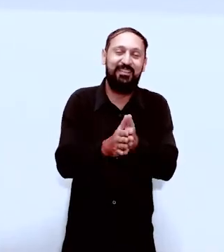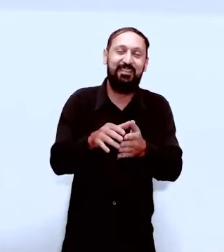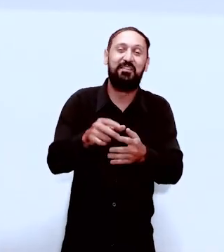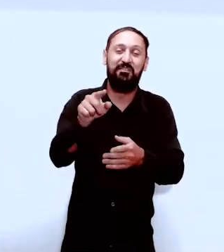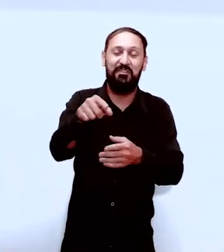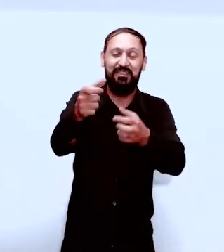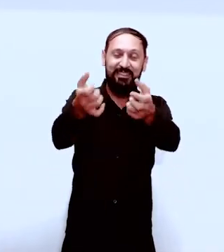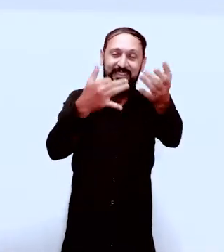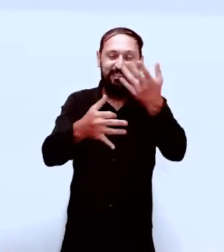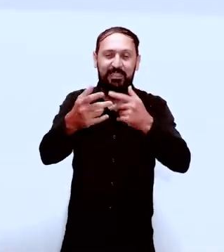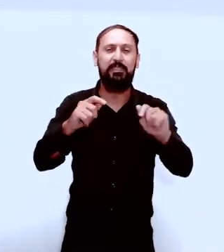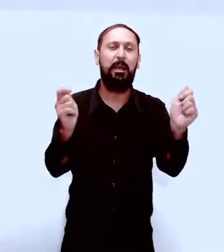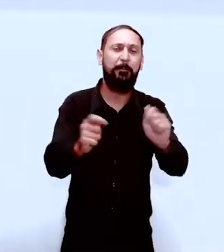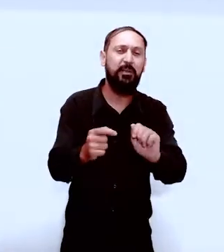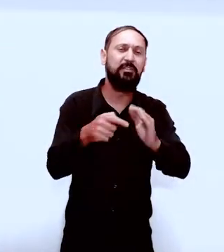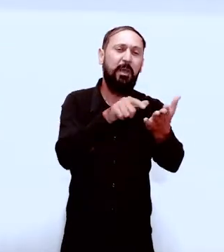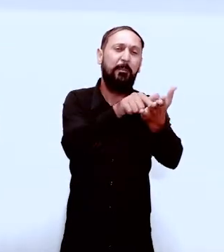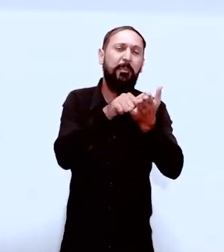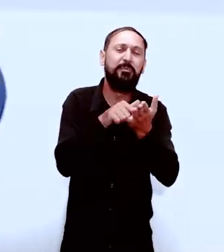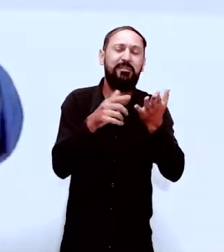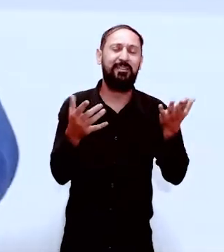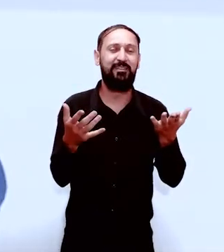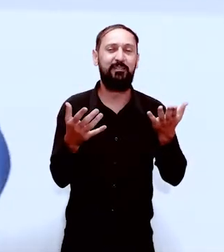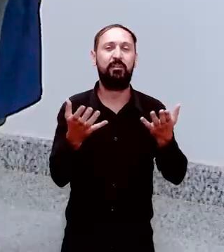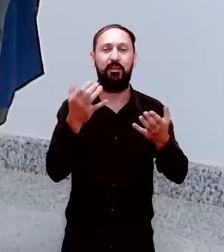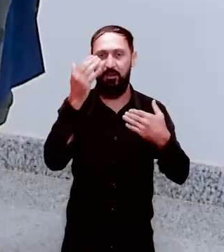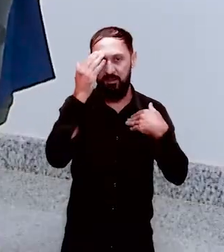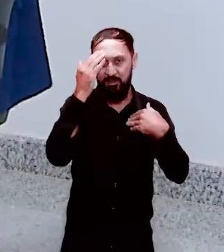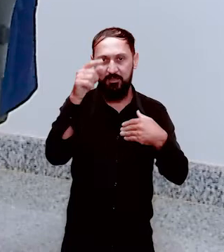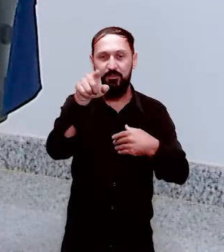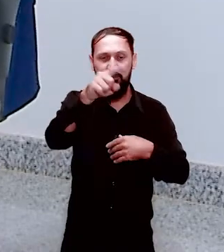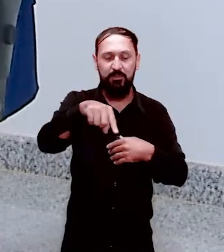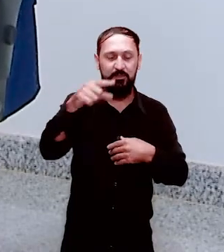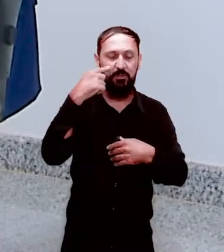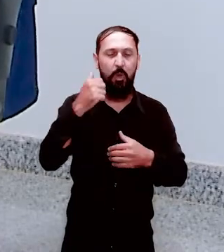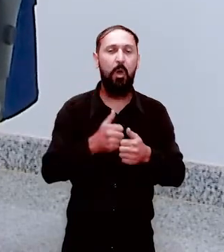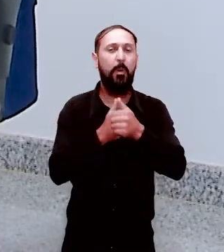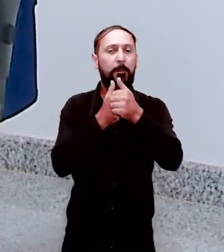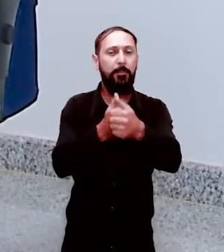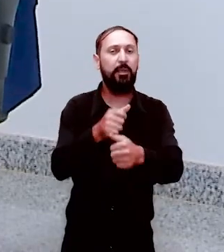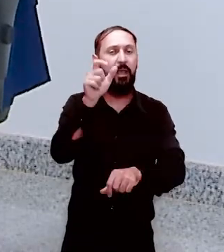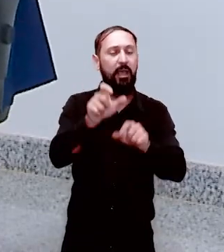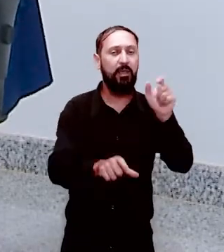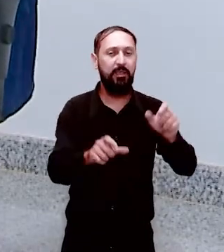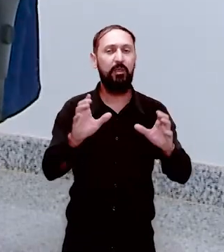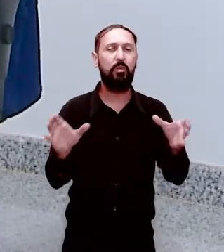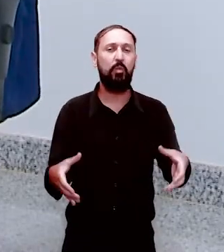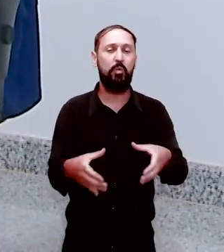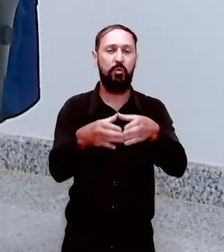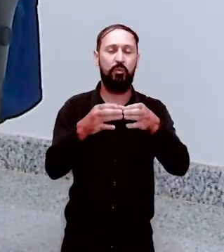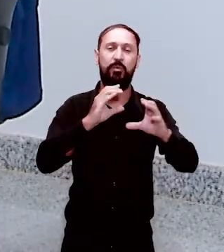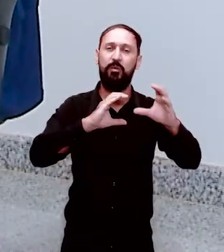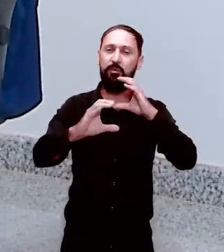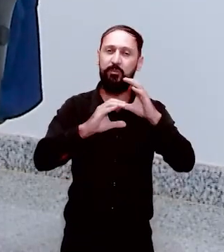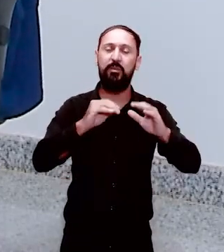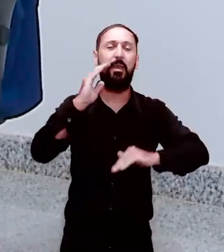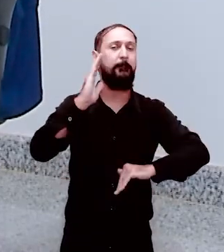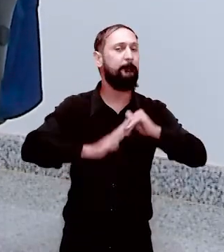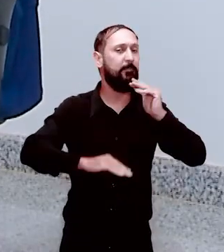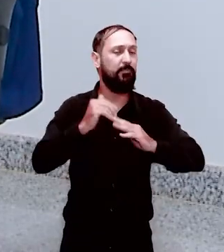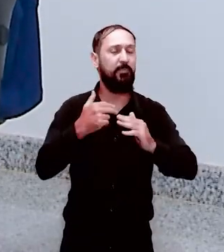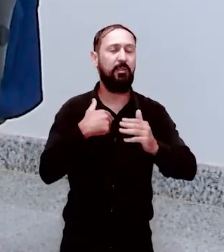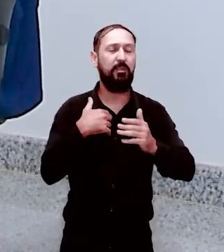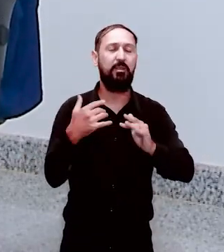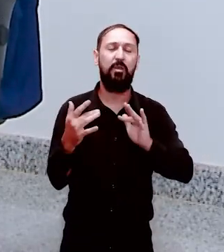aprendendo, ouvindo essa vibração, essa capacidade de colocar as coisas. E agradecer também a sua audiência, agradecer o pessoal aqui da comunicação da Assembleia, que é